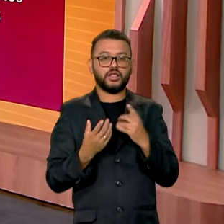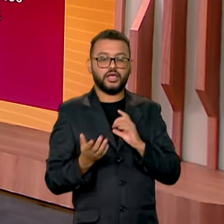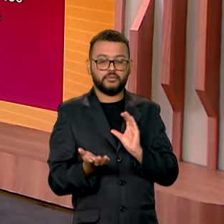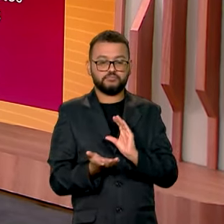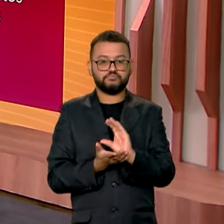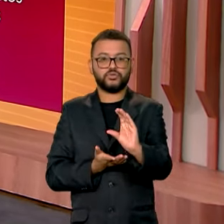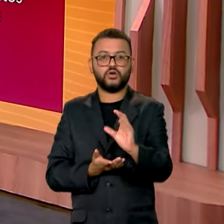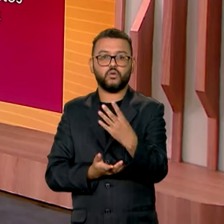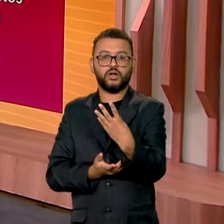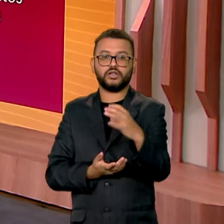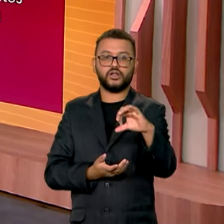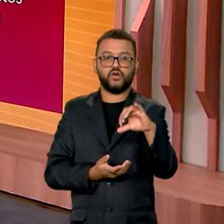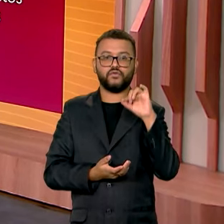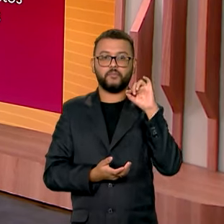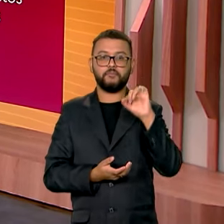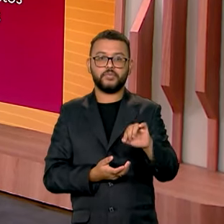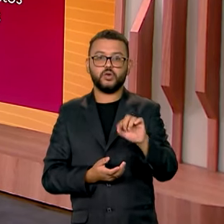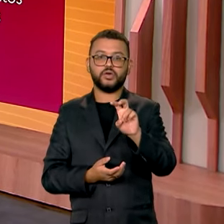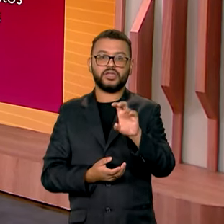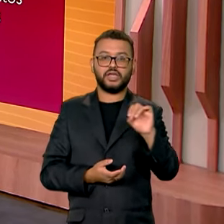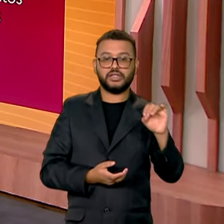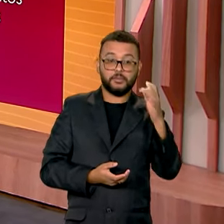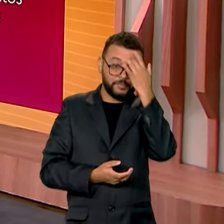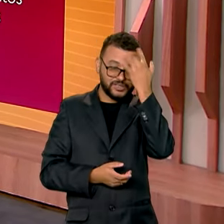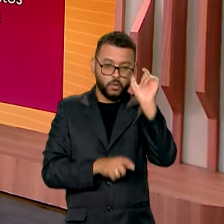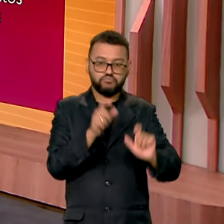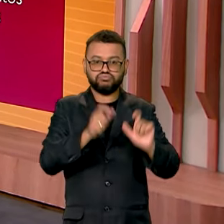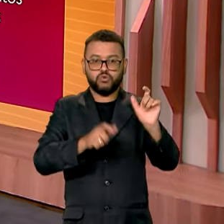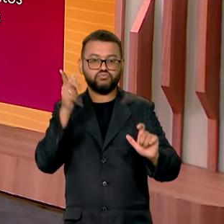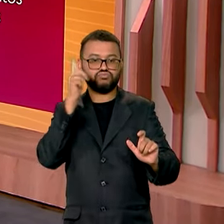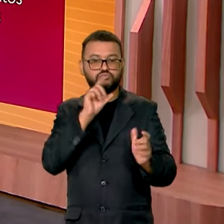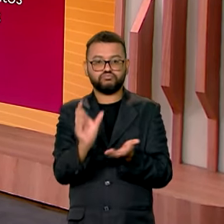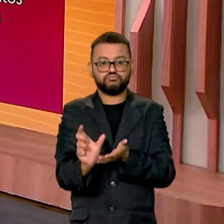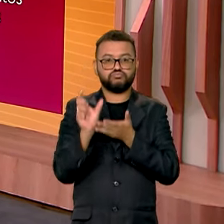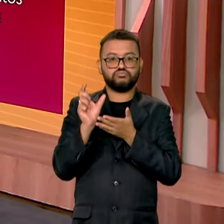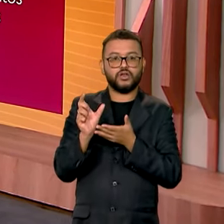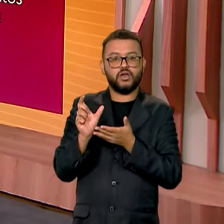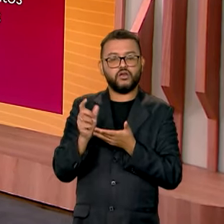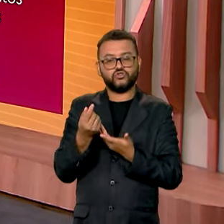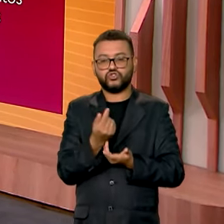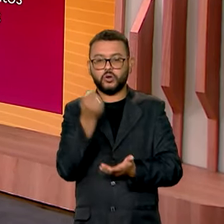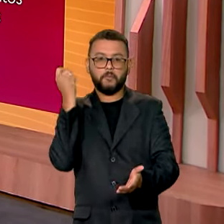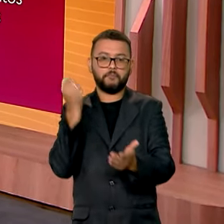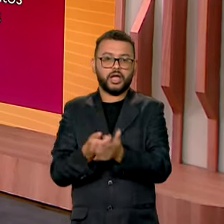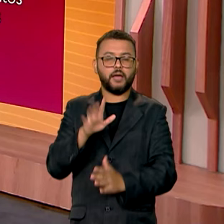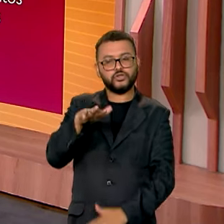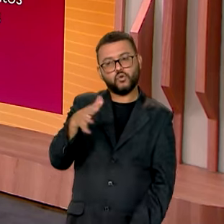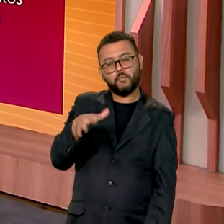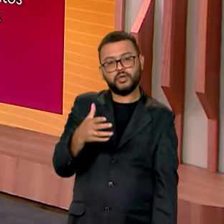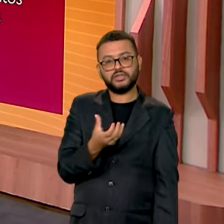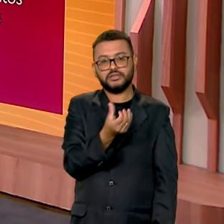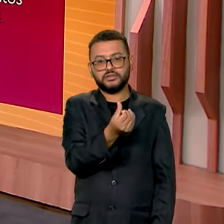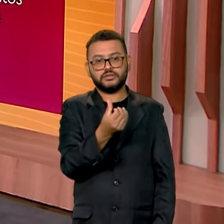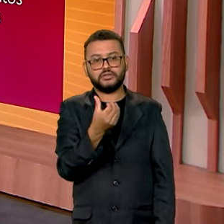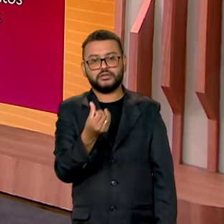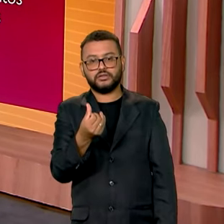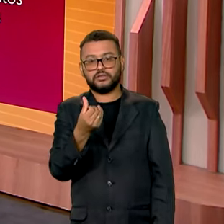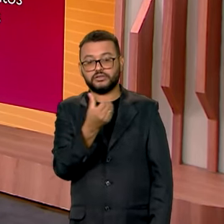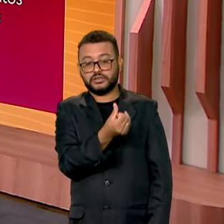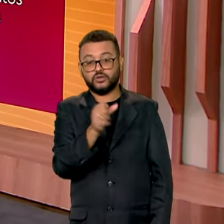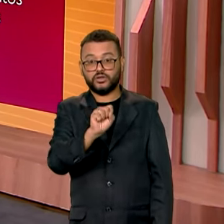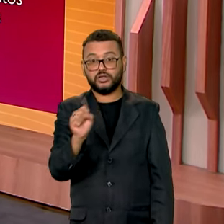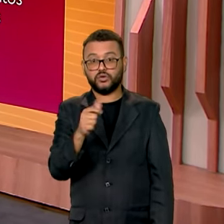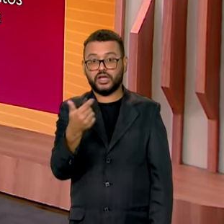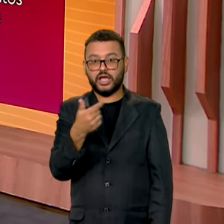São 49.500 famílias atendidas na cidade. O valor médio do programa de